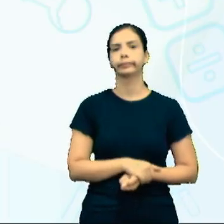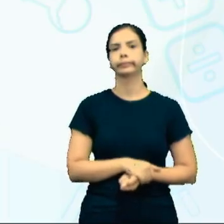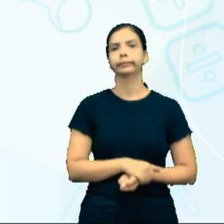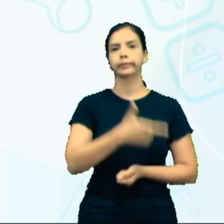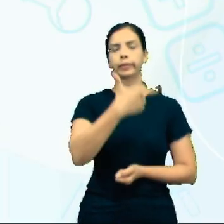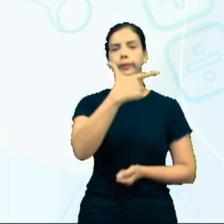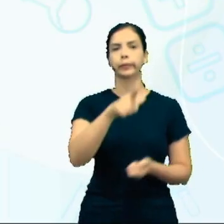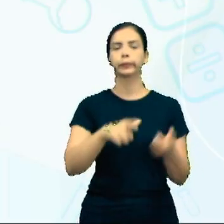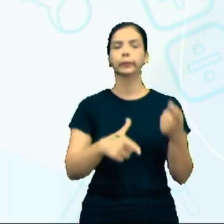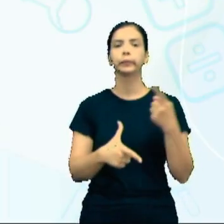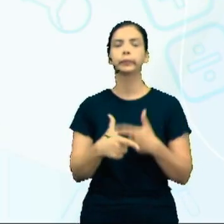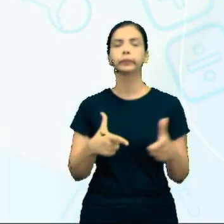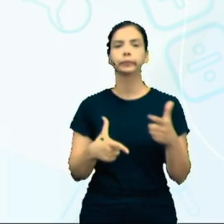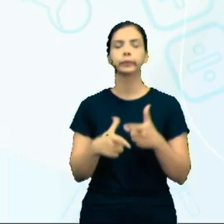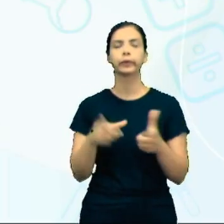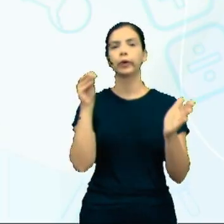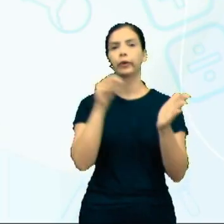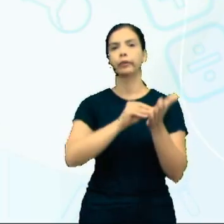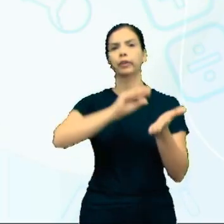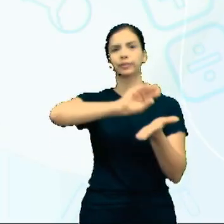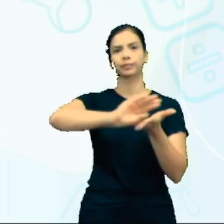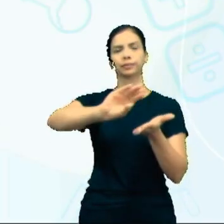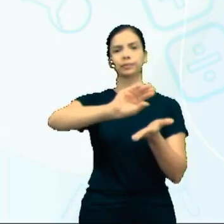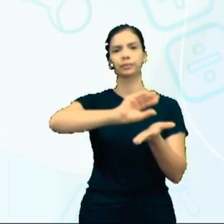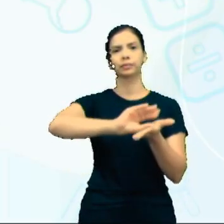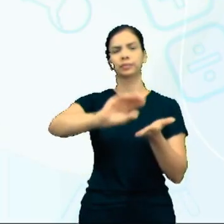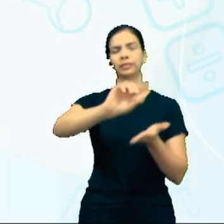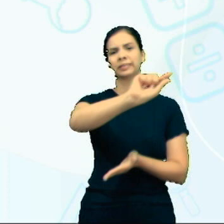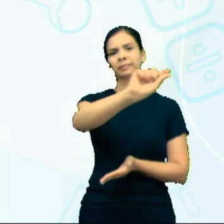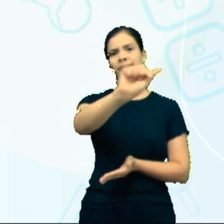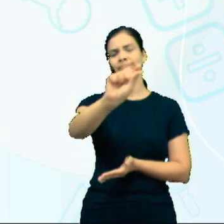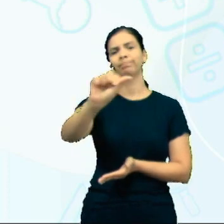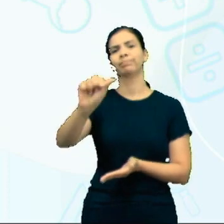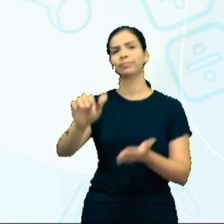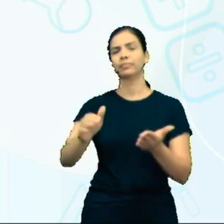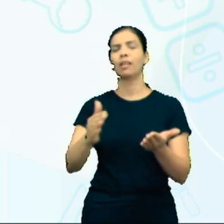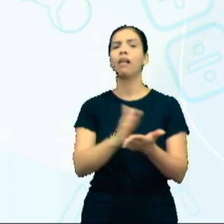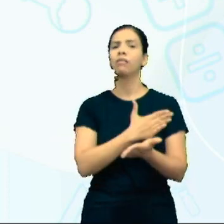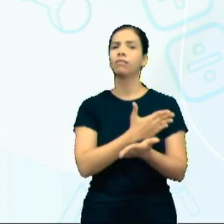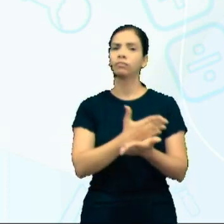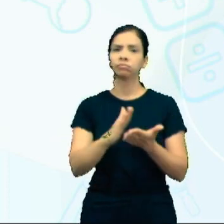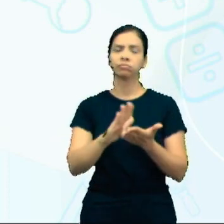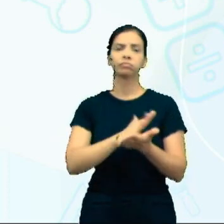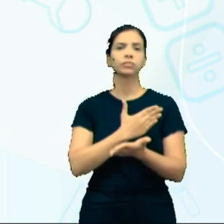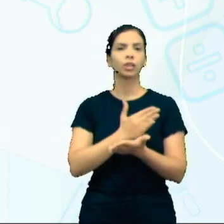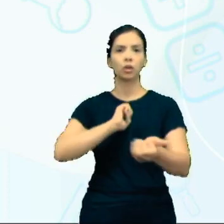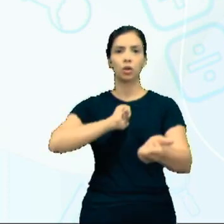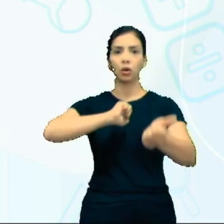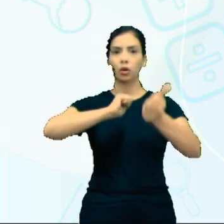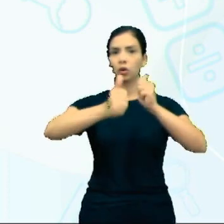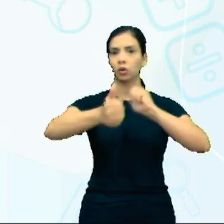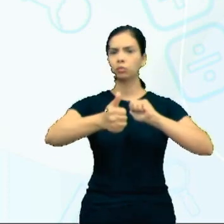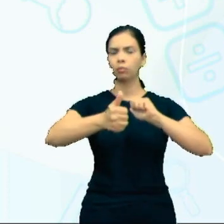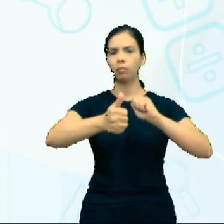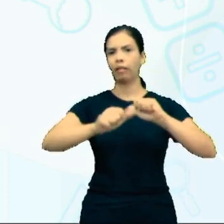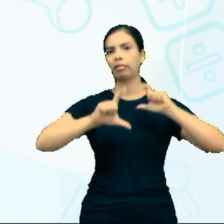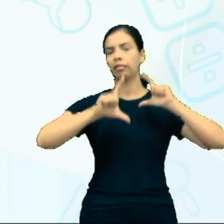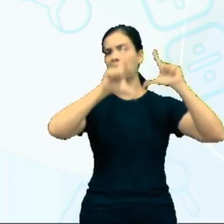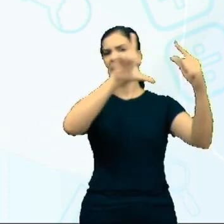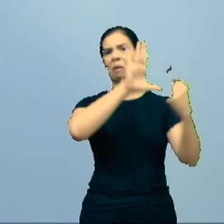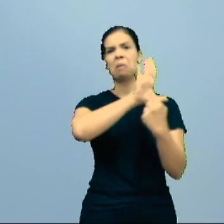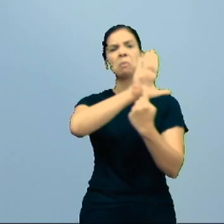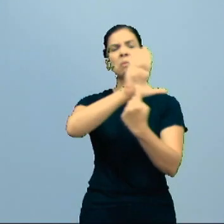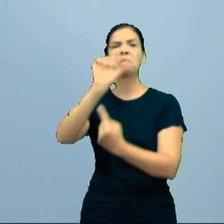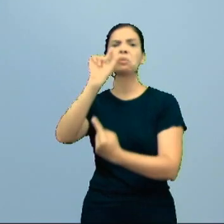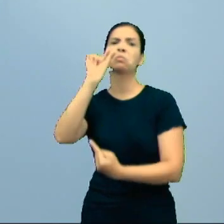Outro problema é a falta de investimentos. Então, alguns esportes não têm um apelo midiático grande e sofrem com falta